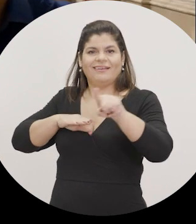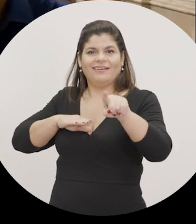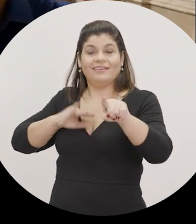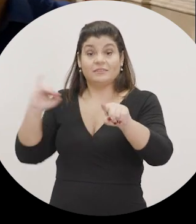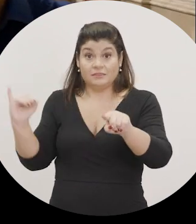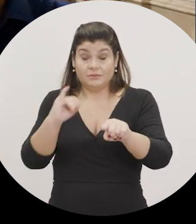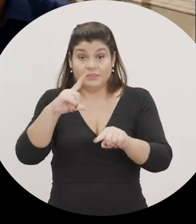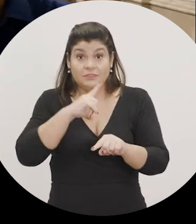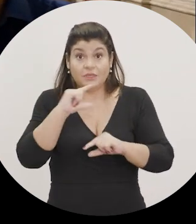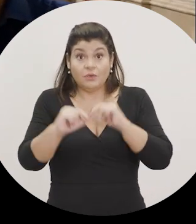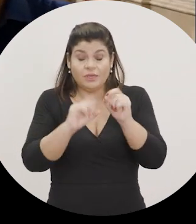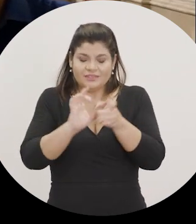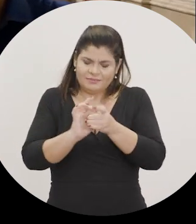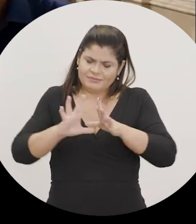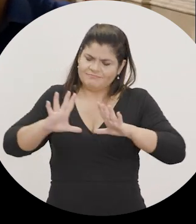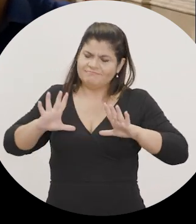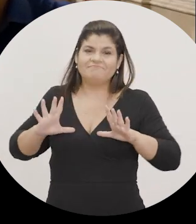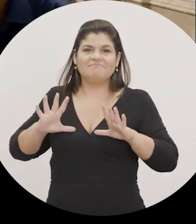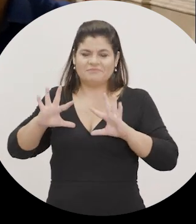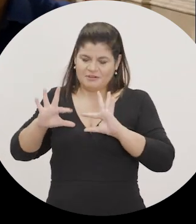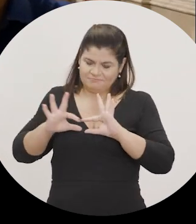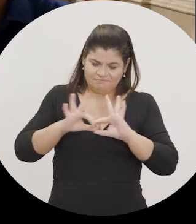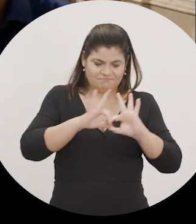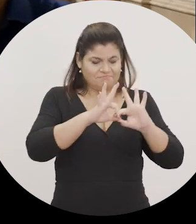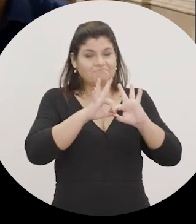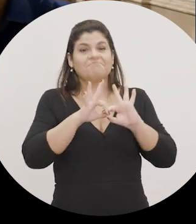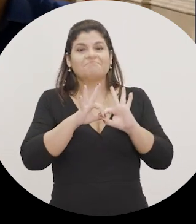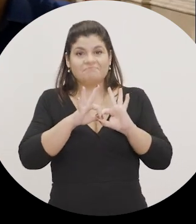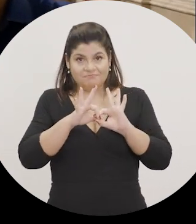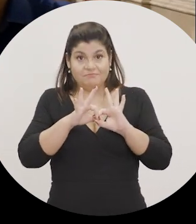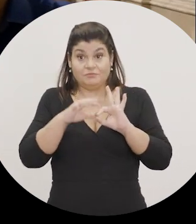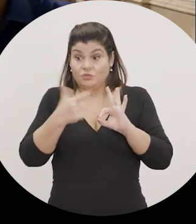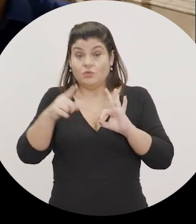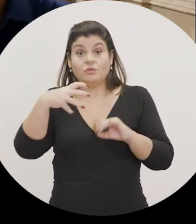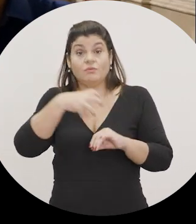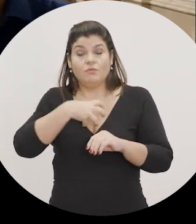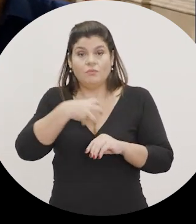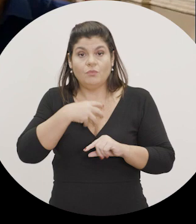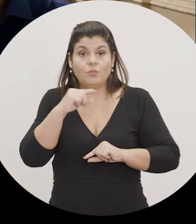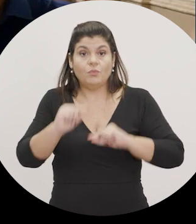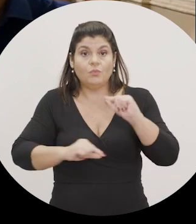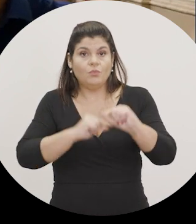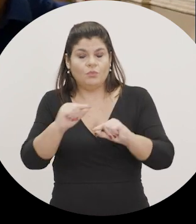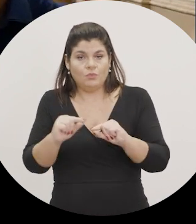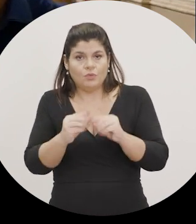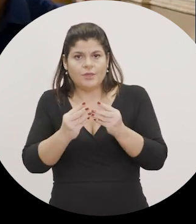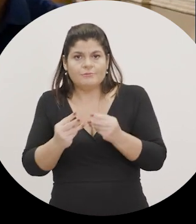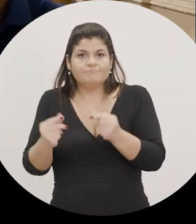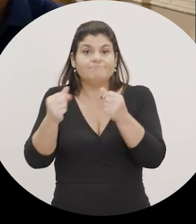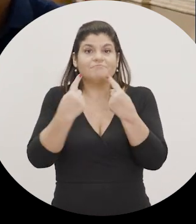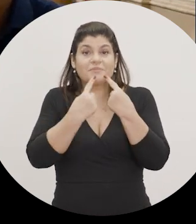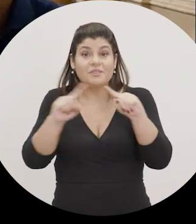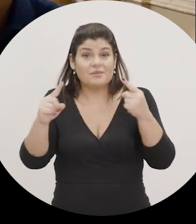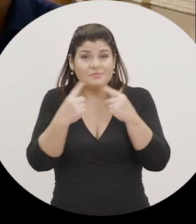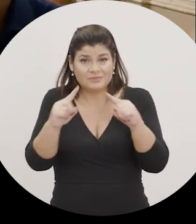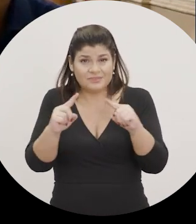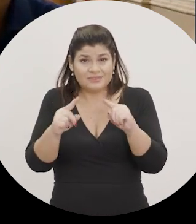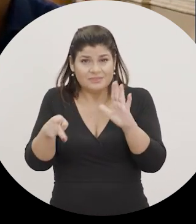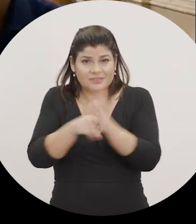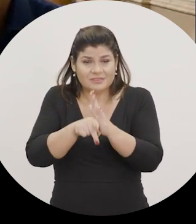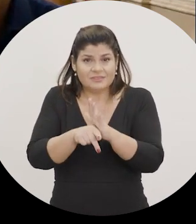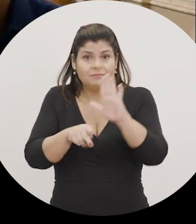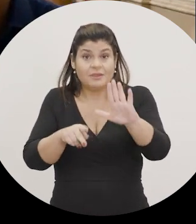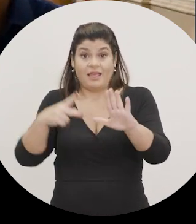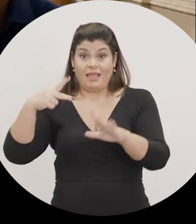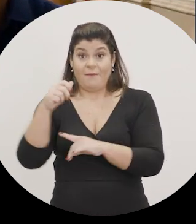fazer isso. Eu acho que é importante ter essa liberdade para linkar. De outra maneira, a música em